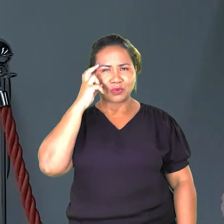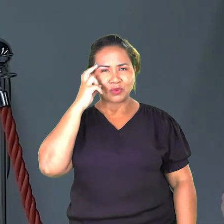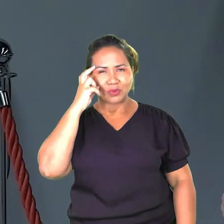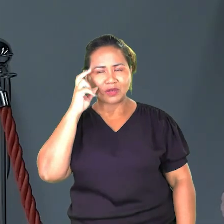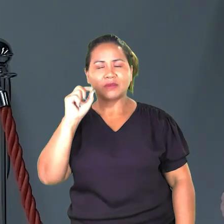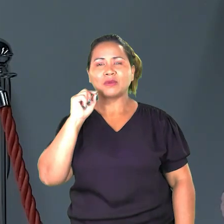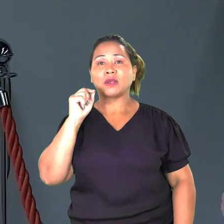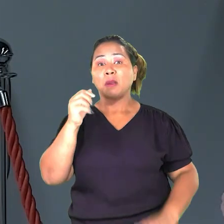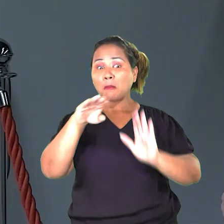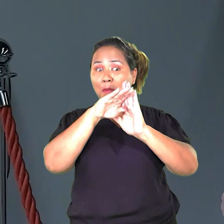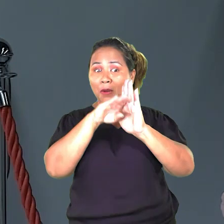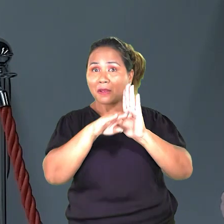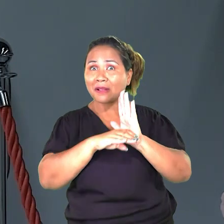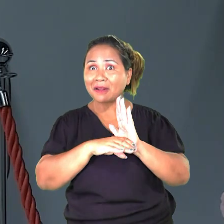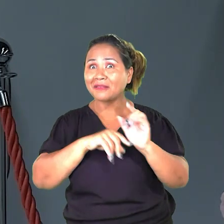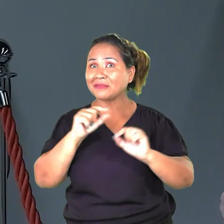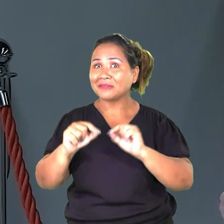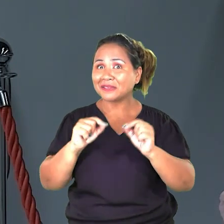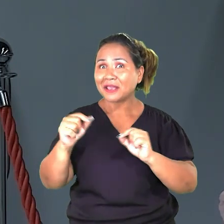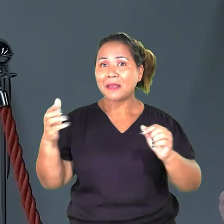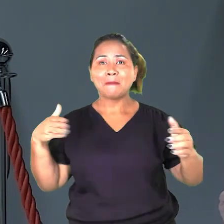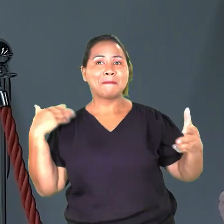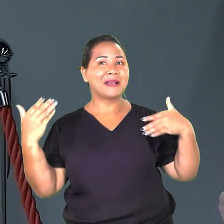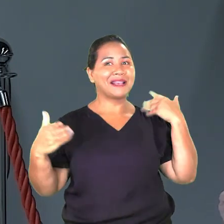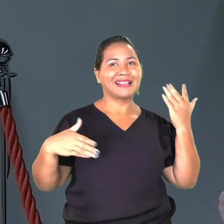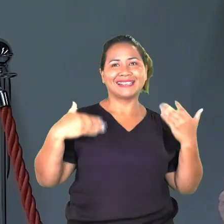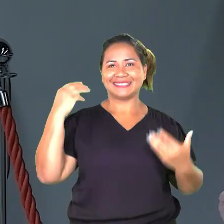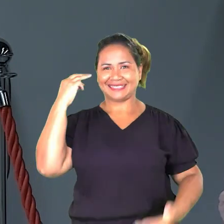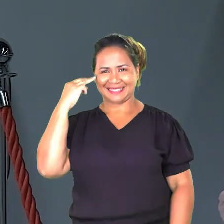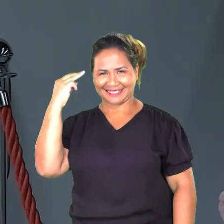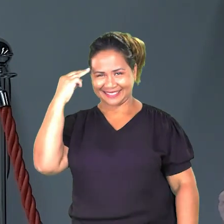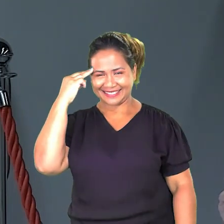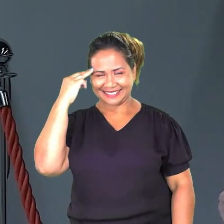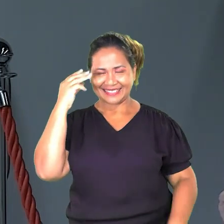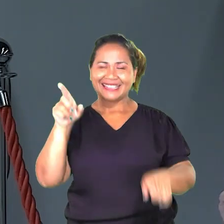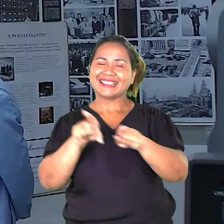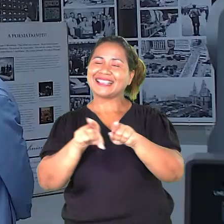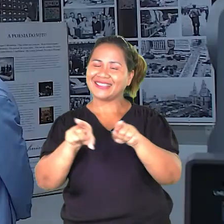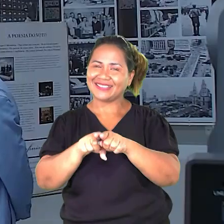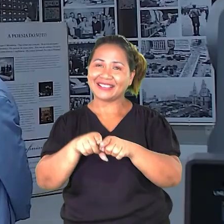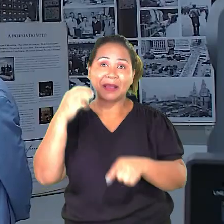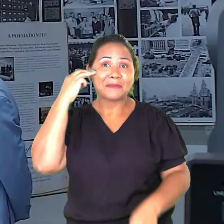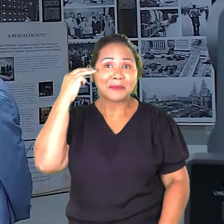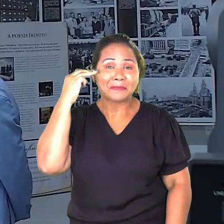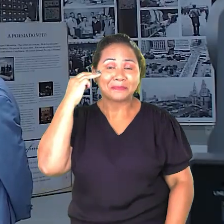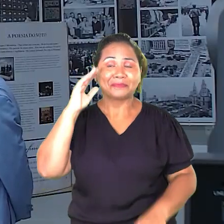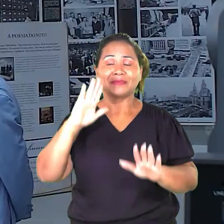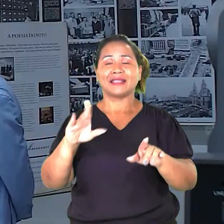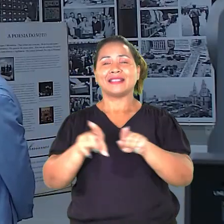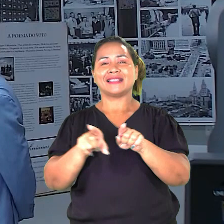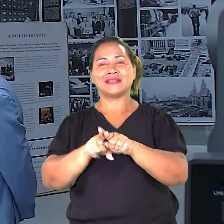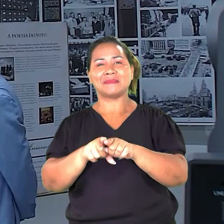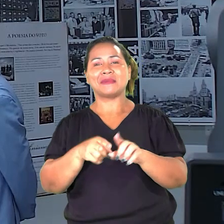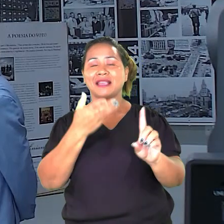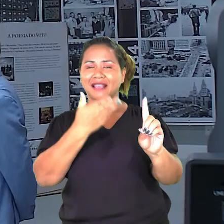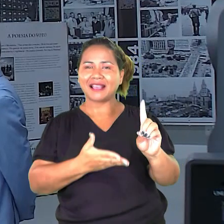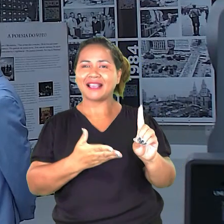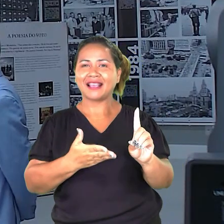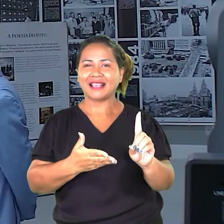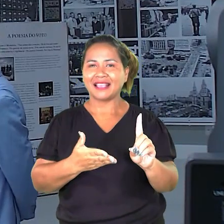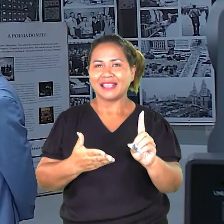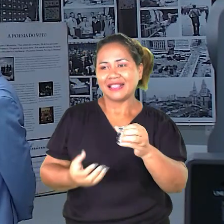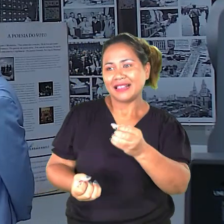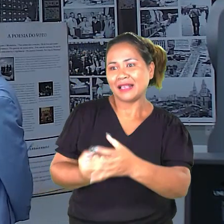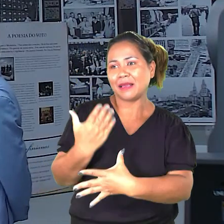Cultura uma saborosa coluna semanal chamada Passeios da Memória. E se não bastasse tudo isso, ainda a